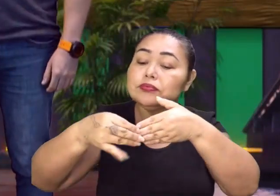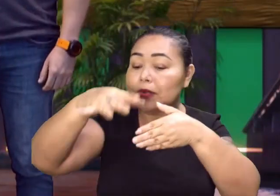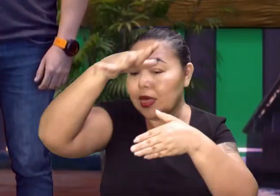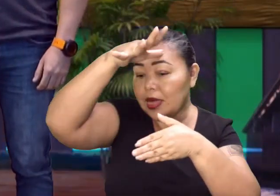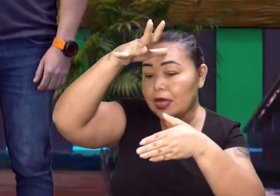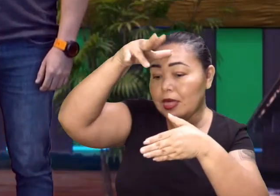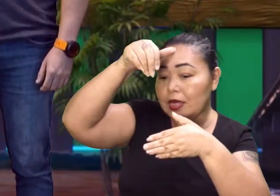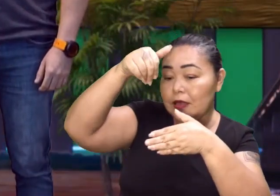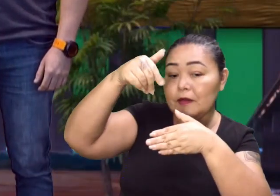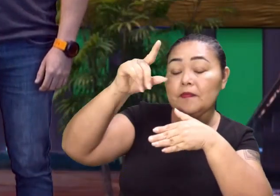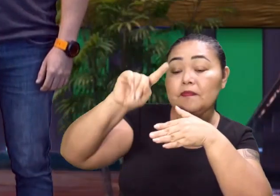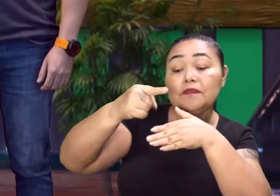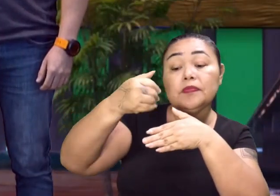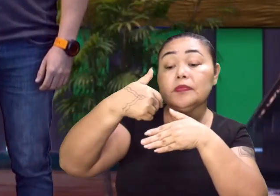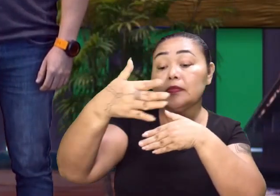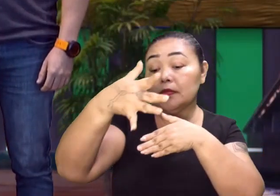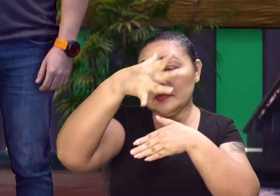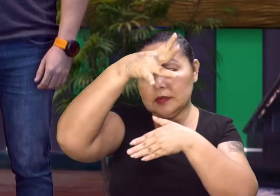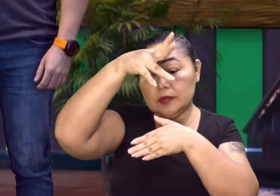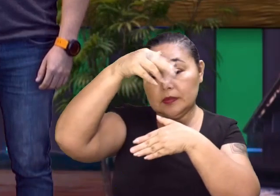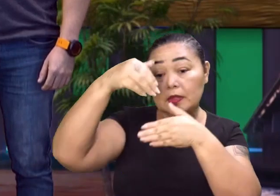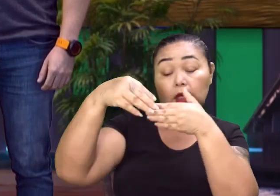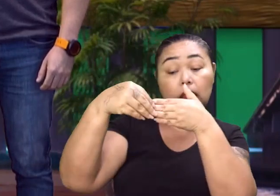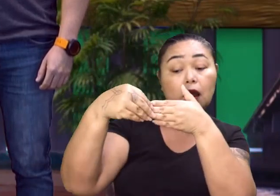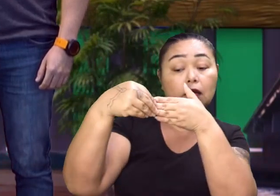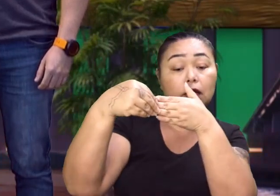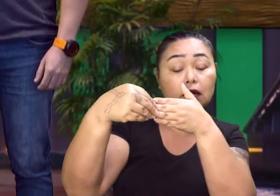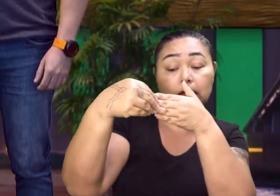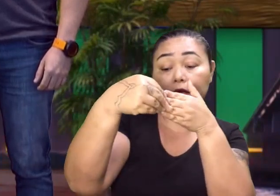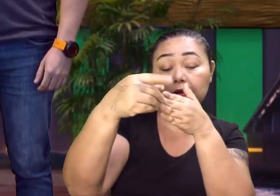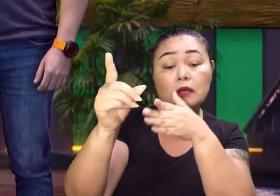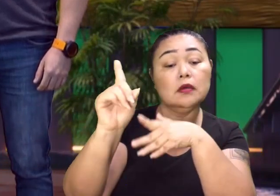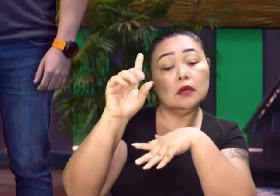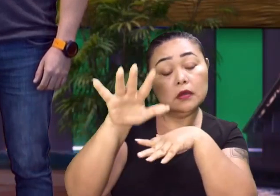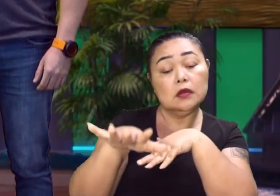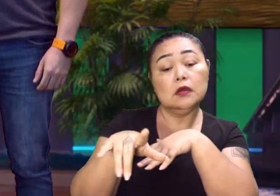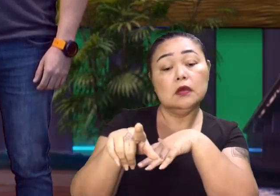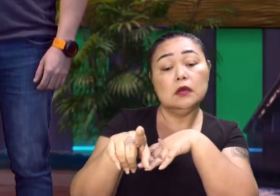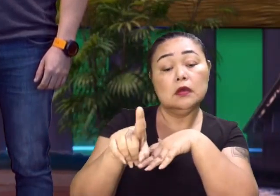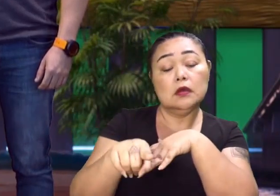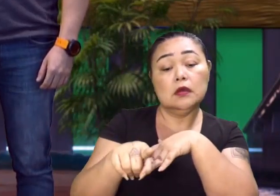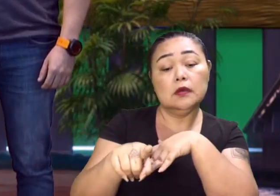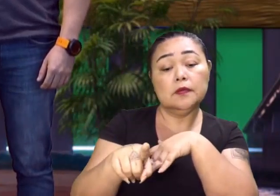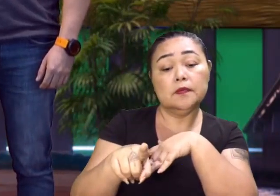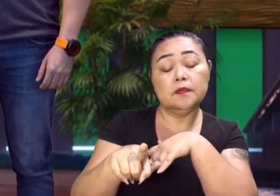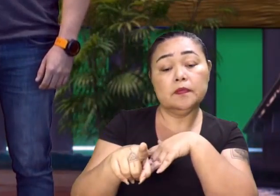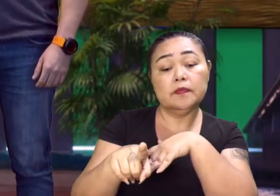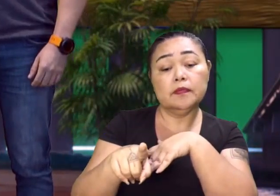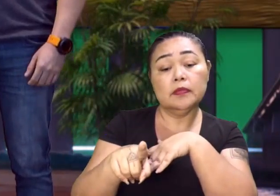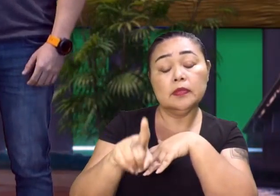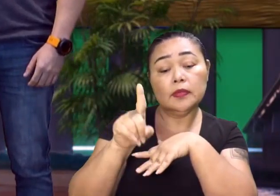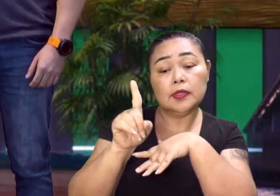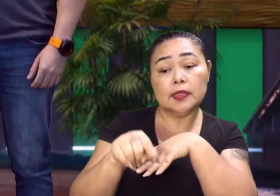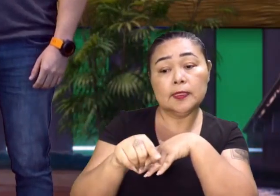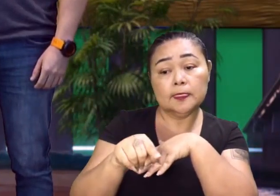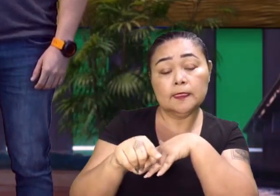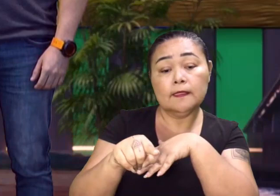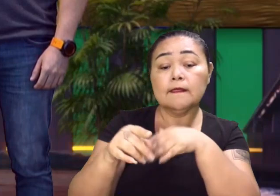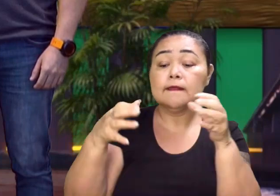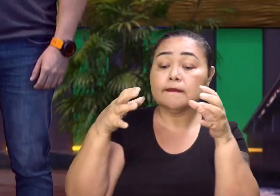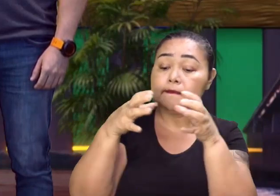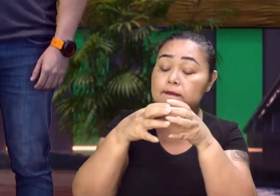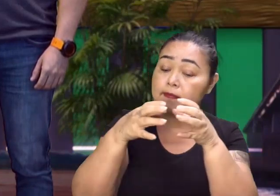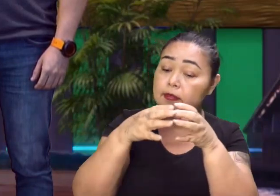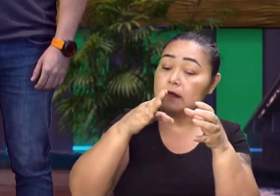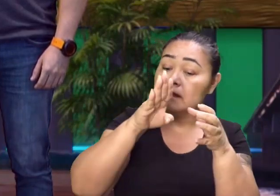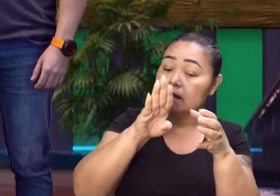Amazonas, vão abastecer Manaus. Né? Então, é uma forma, as bacias